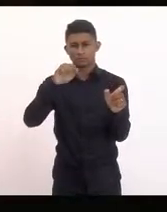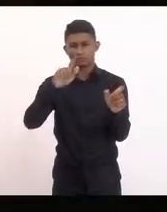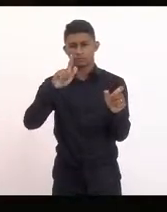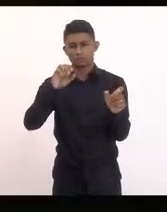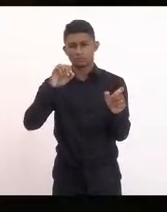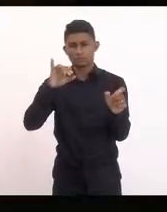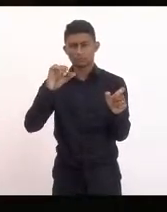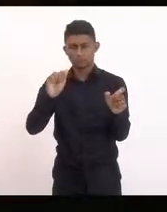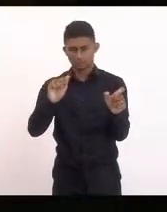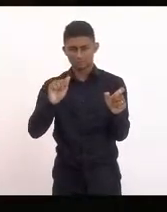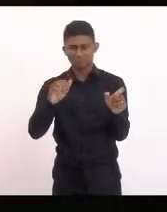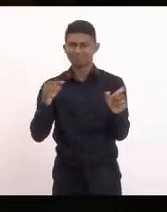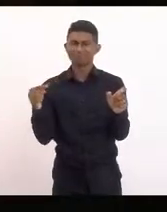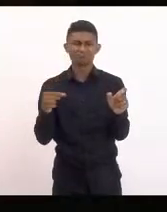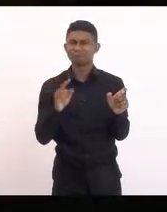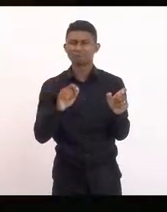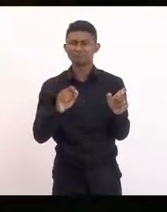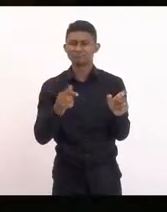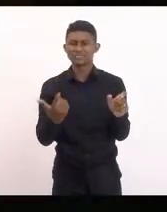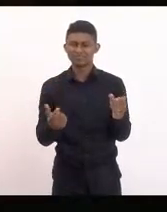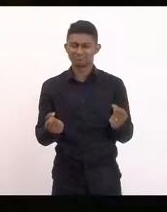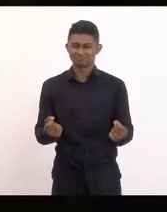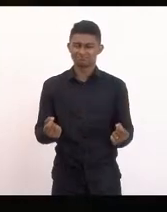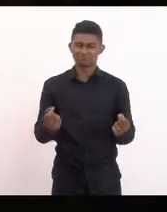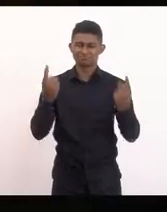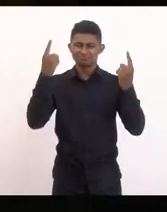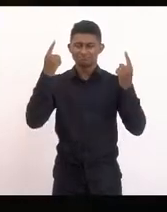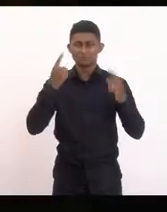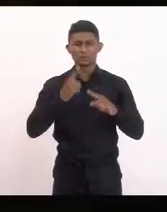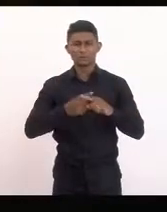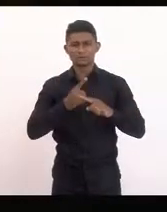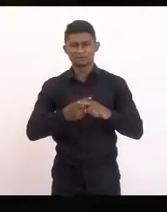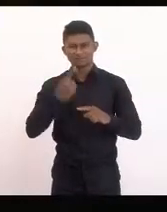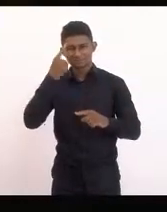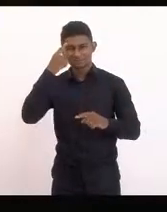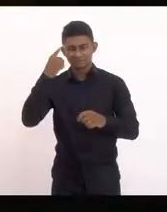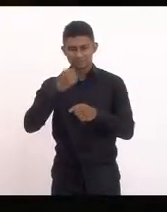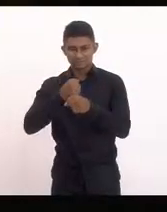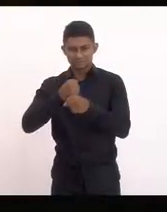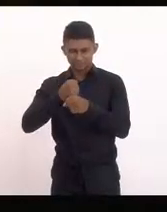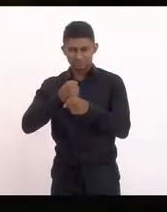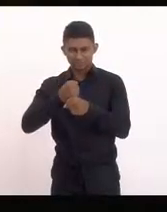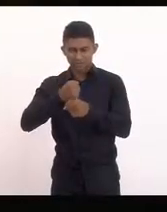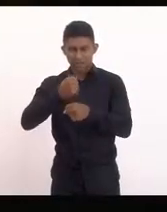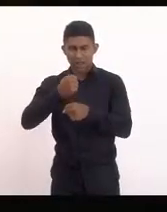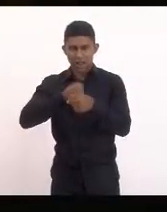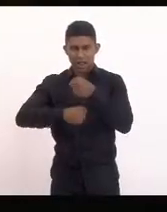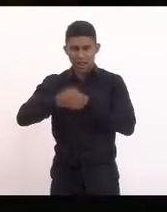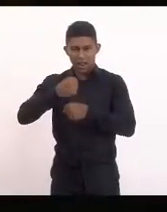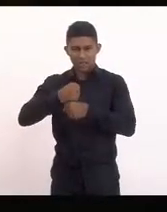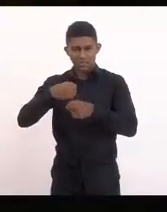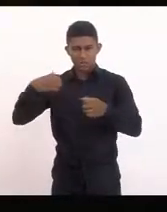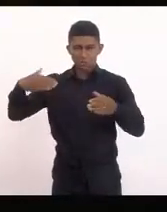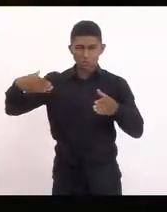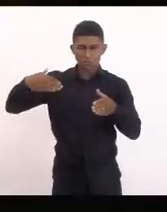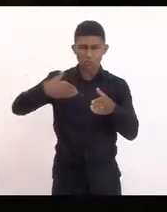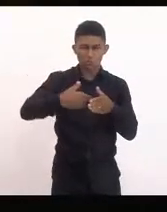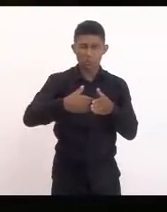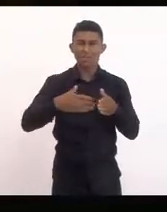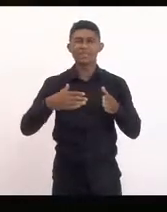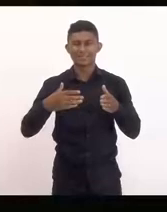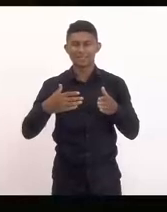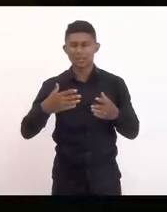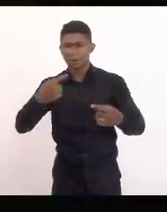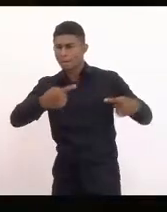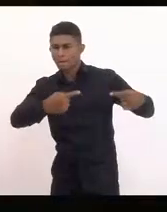demagogia barata, porque passamos o final do ano discutindo com o governo, discutindo